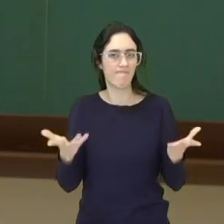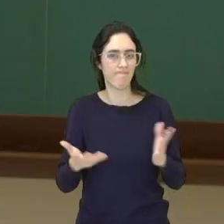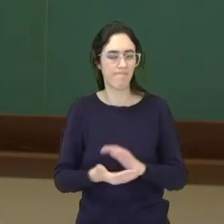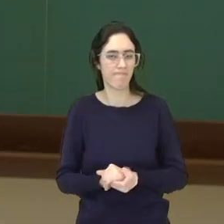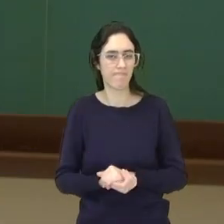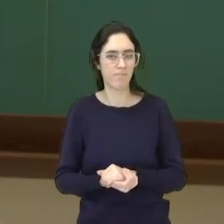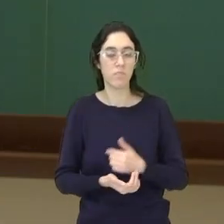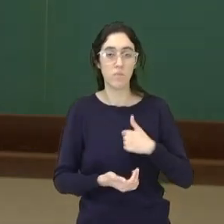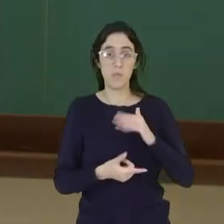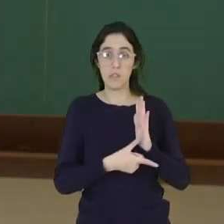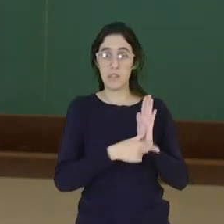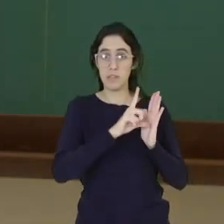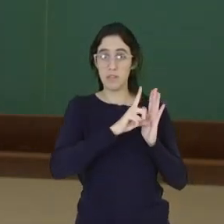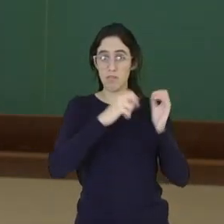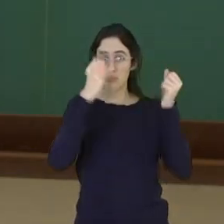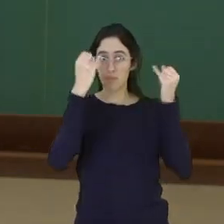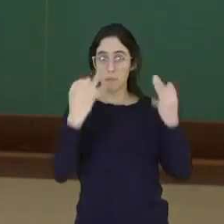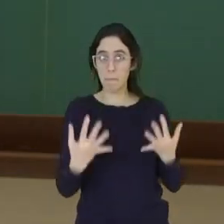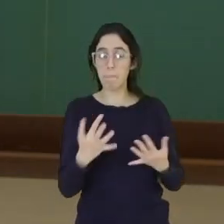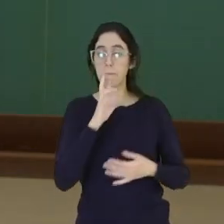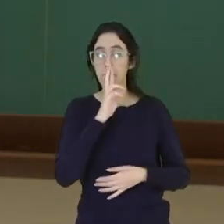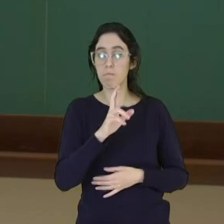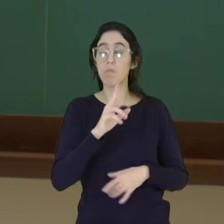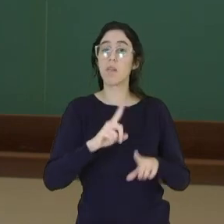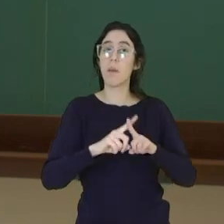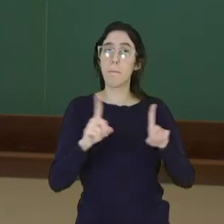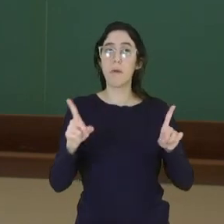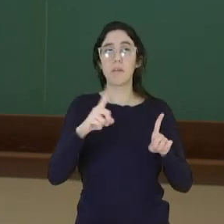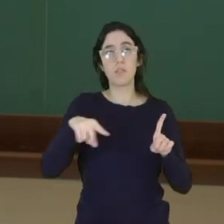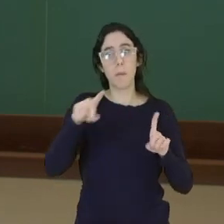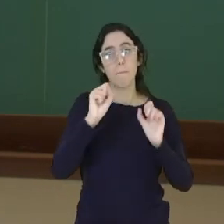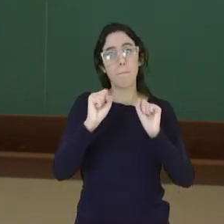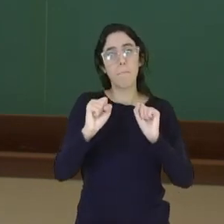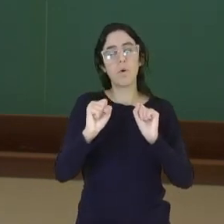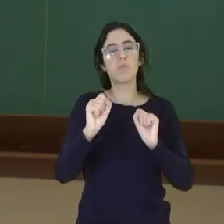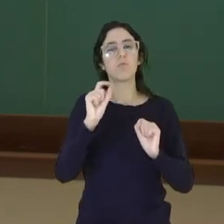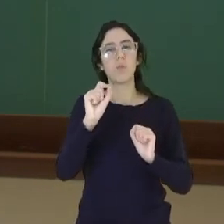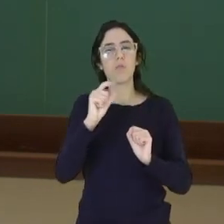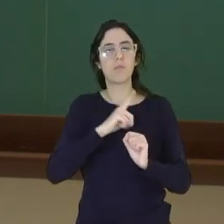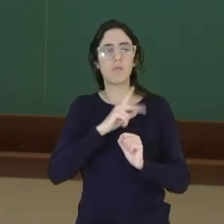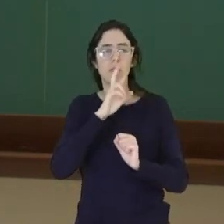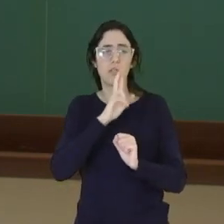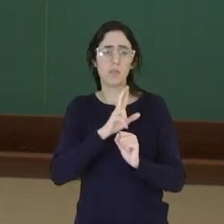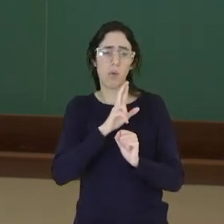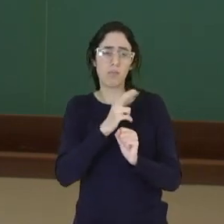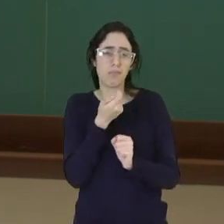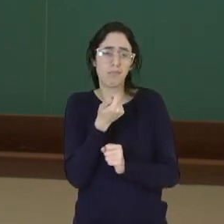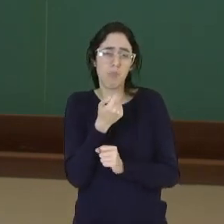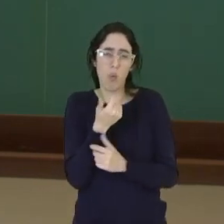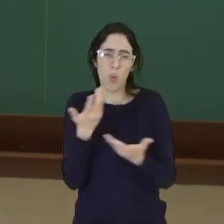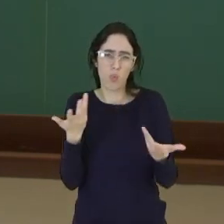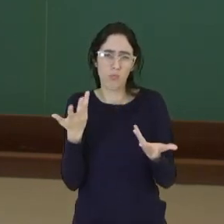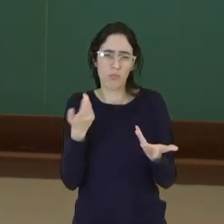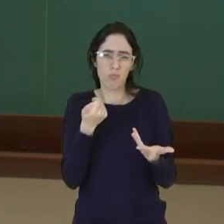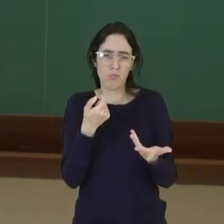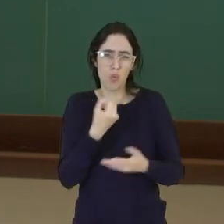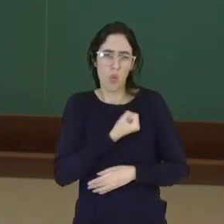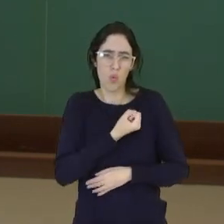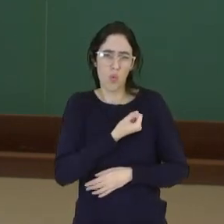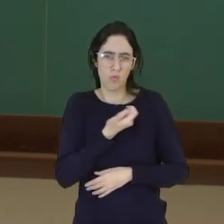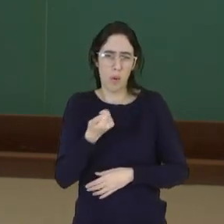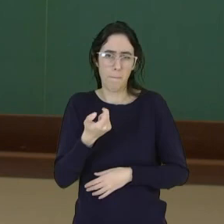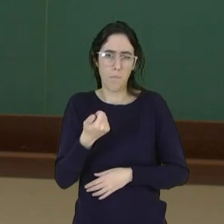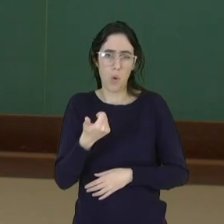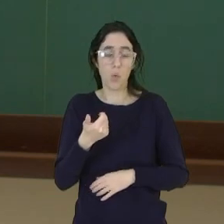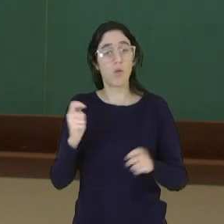Né? Já falamos do resultado, mas você também pode fazer, como os resultados são curtos, né? Como é pouco resultado, pouco número, a gente